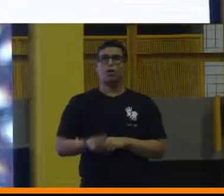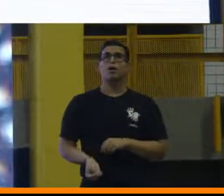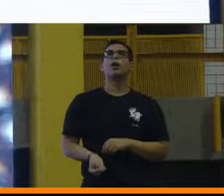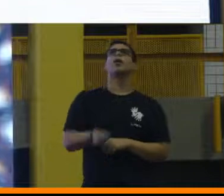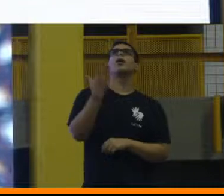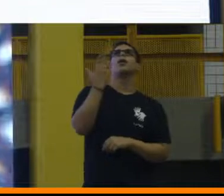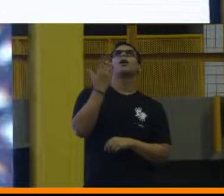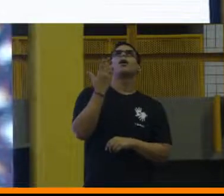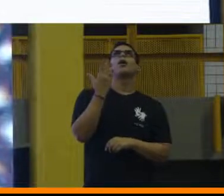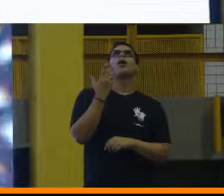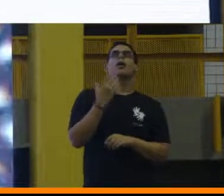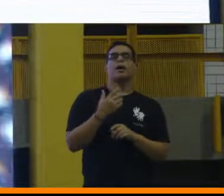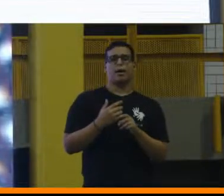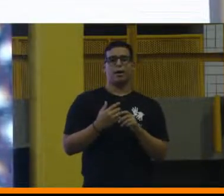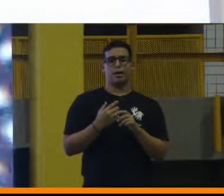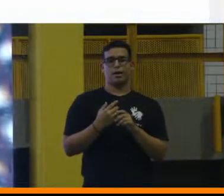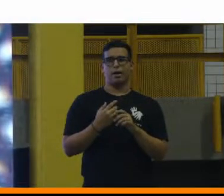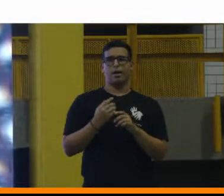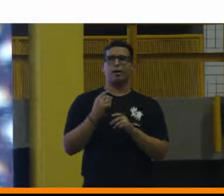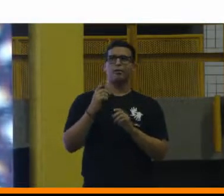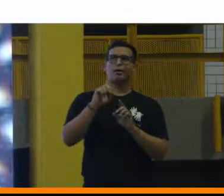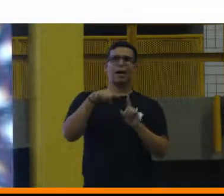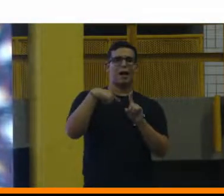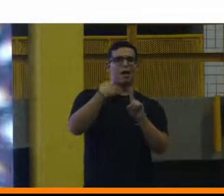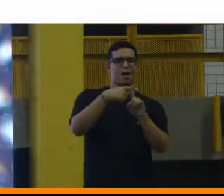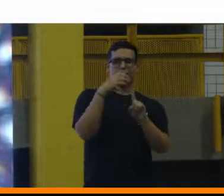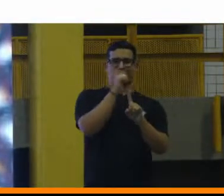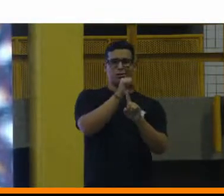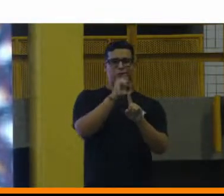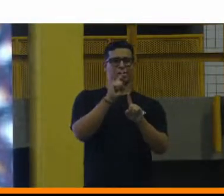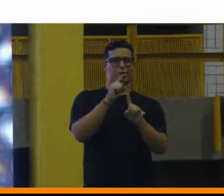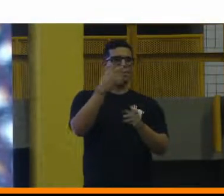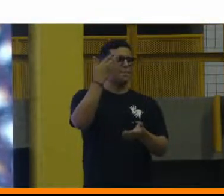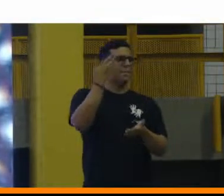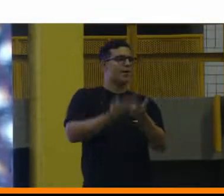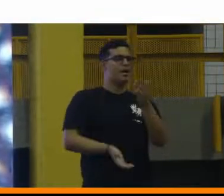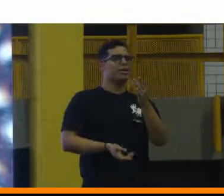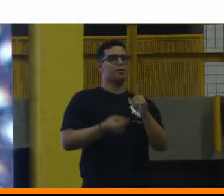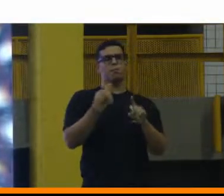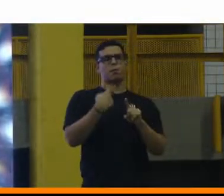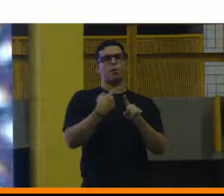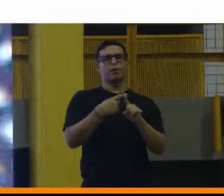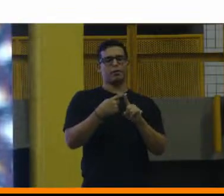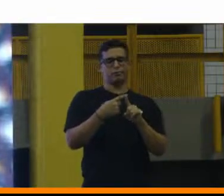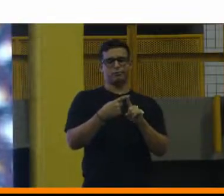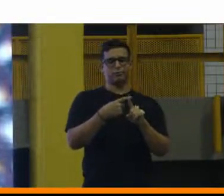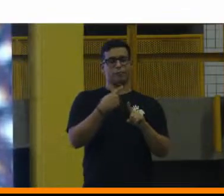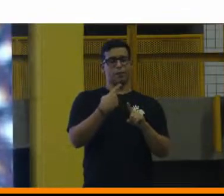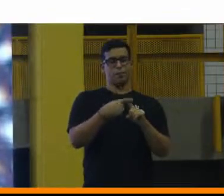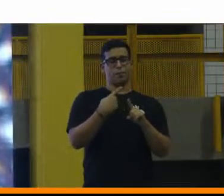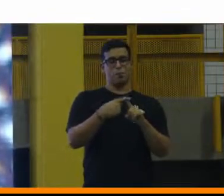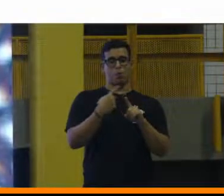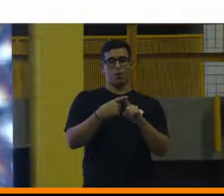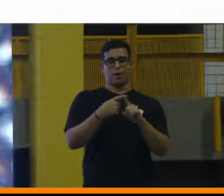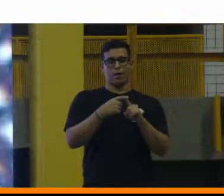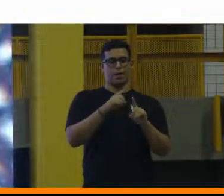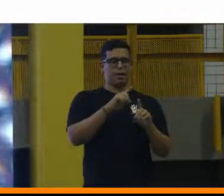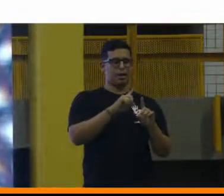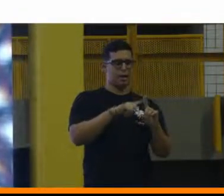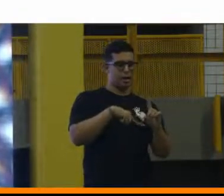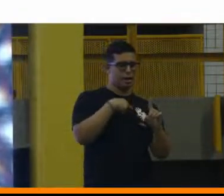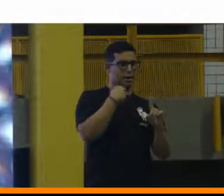de ganhar velocidade, ele perde. Por quê? Porque a aceleração está relacionada a